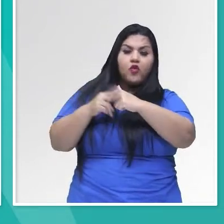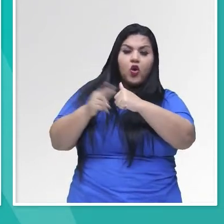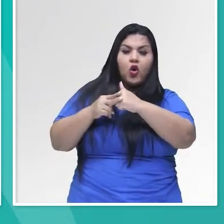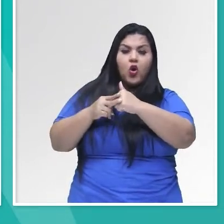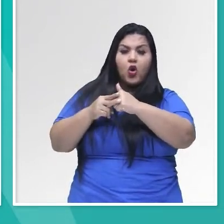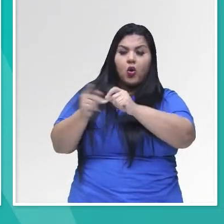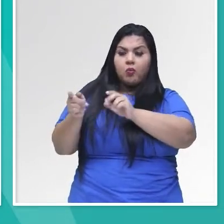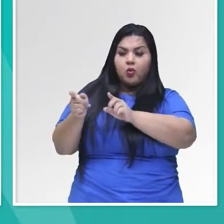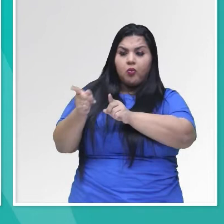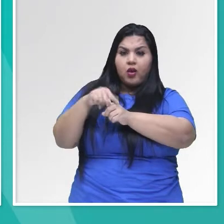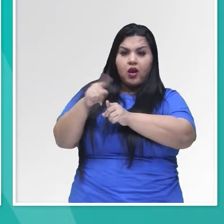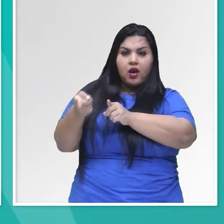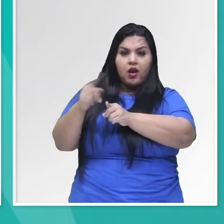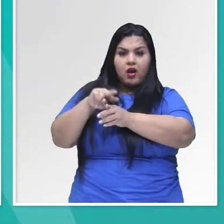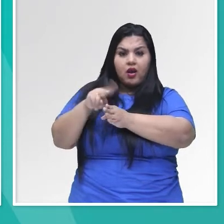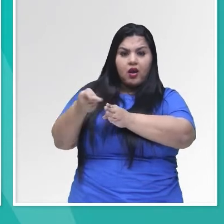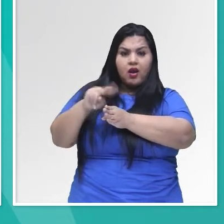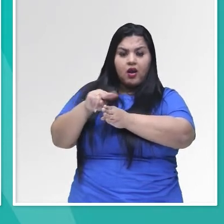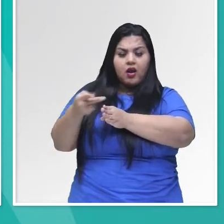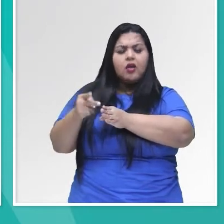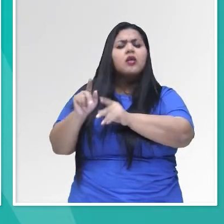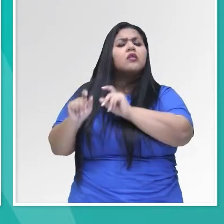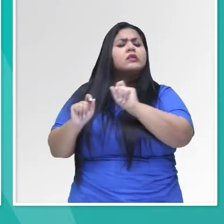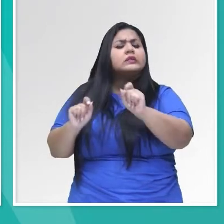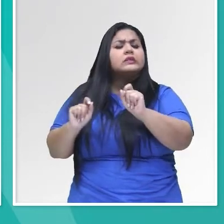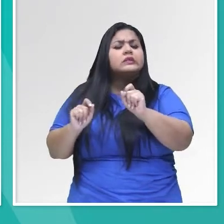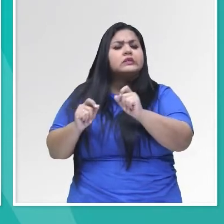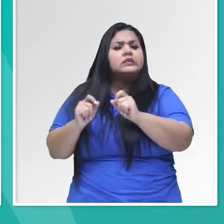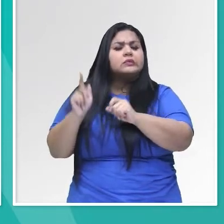Transitivo. Professor,